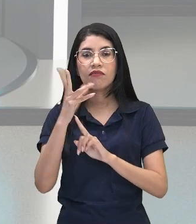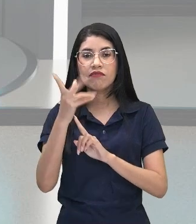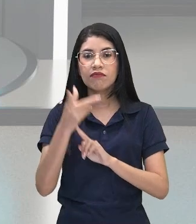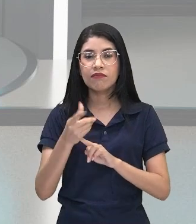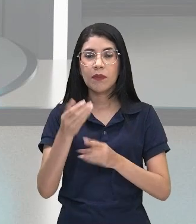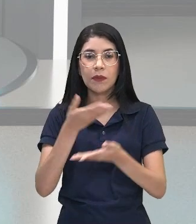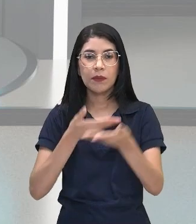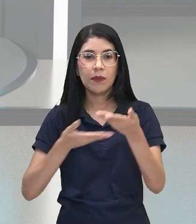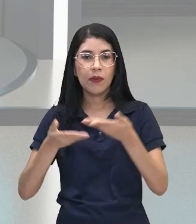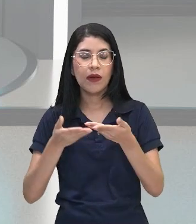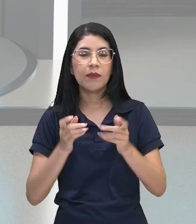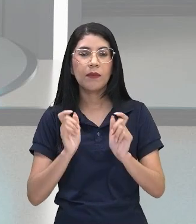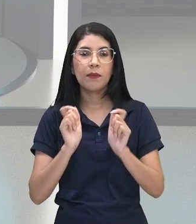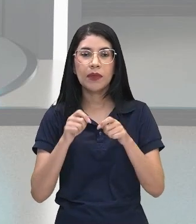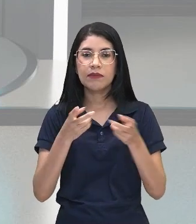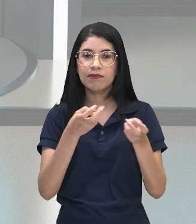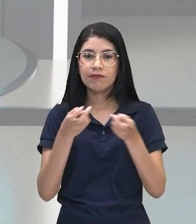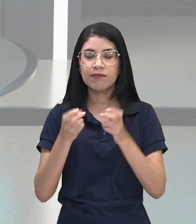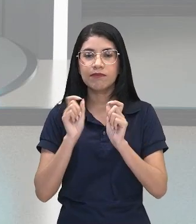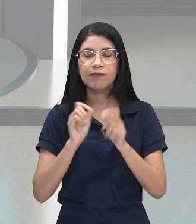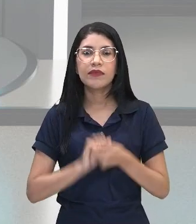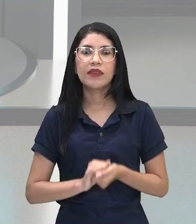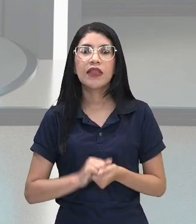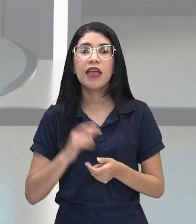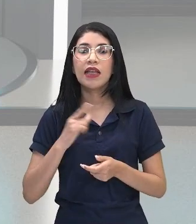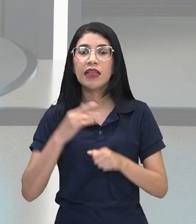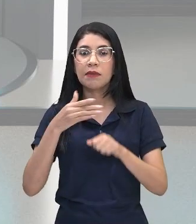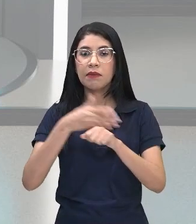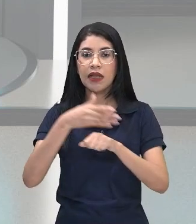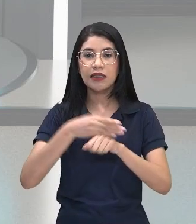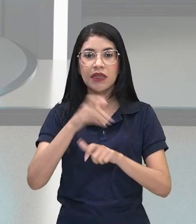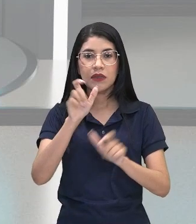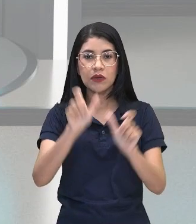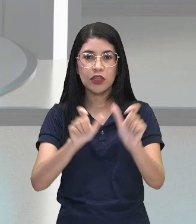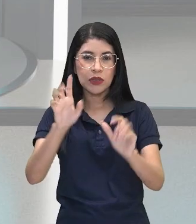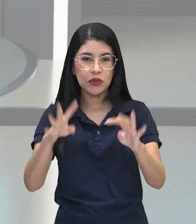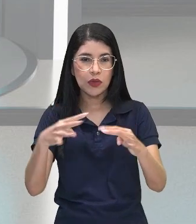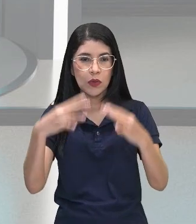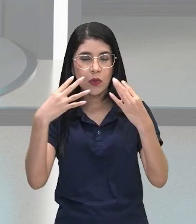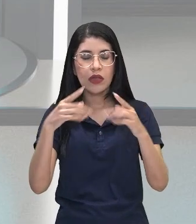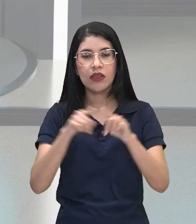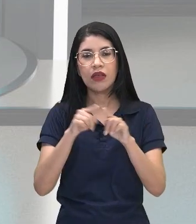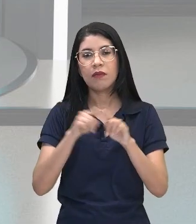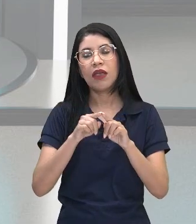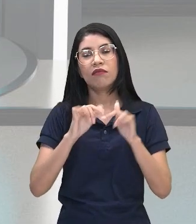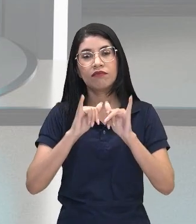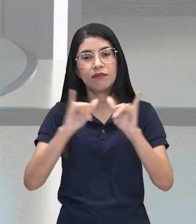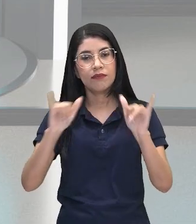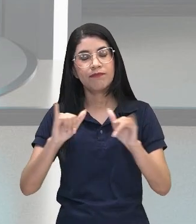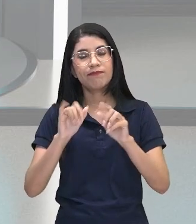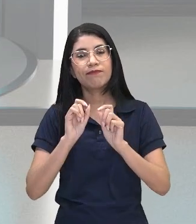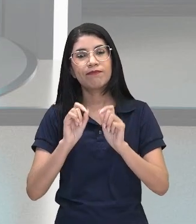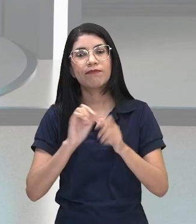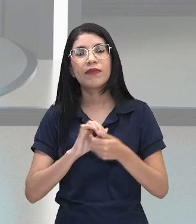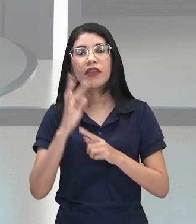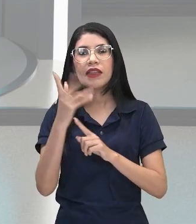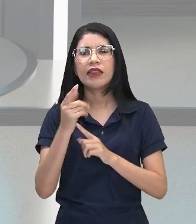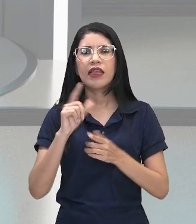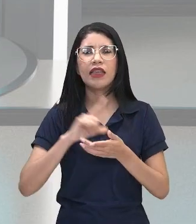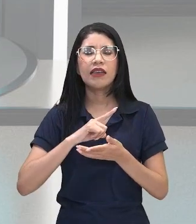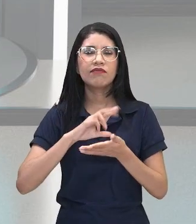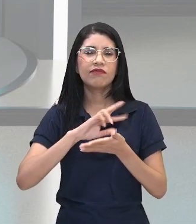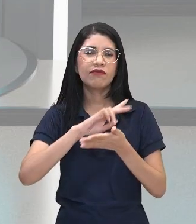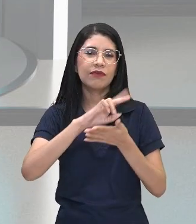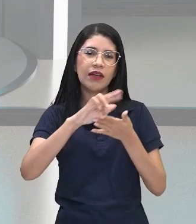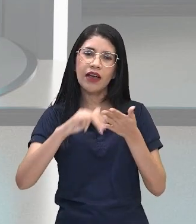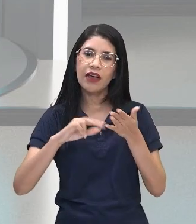podem analisar aqui. Ele conta com a participação dos espectadores. As manifestações artísticas possuem múltiplos sentidos, dado